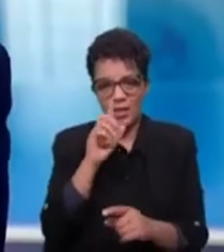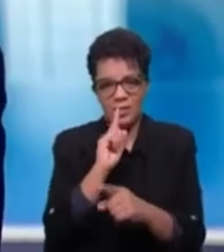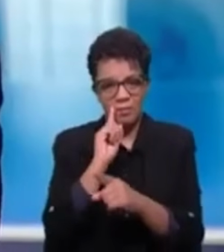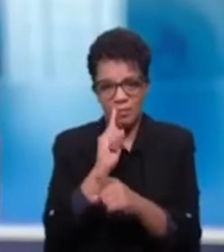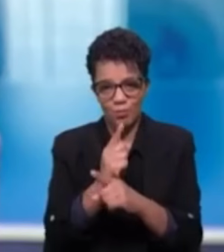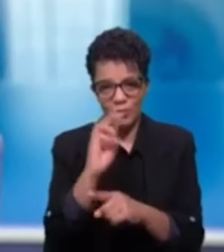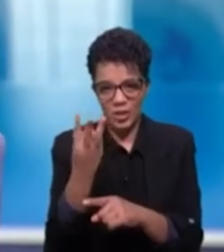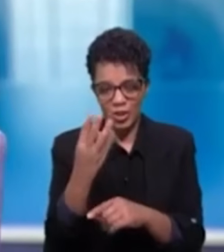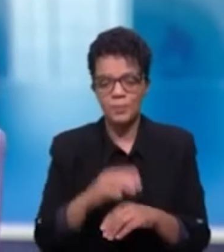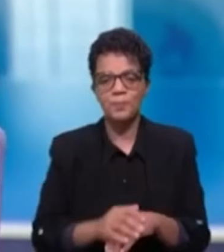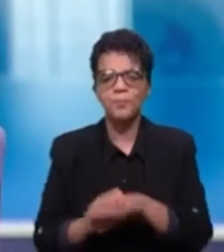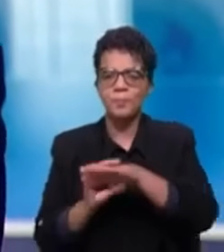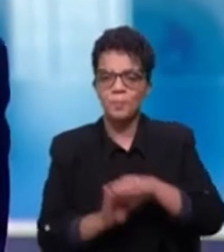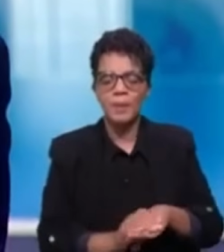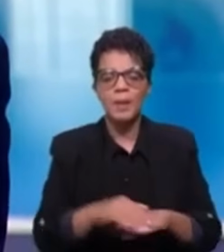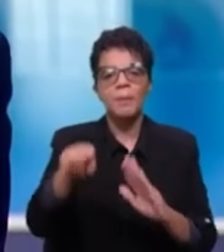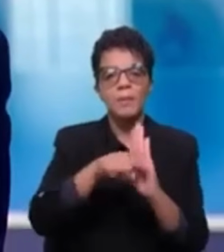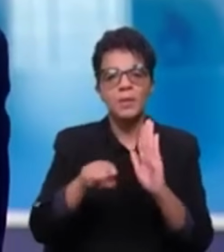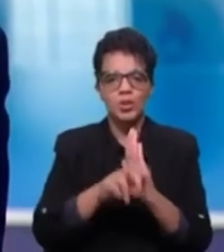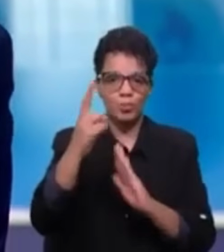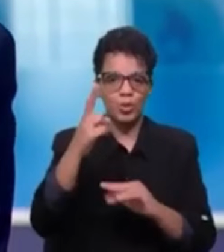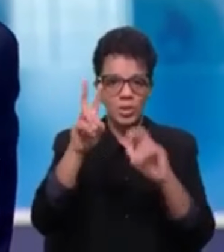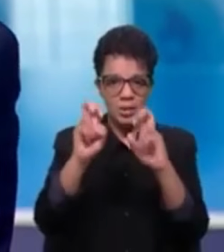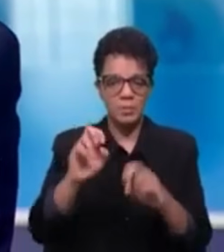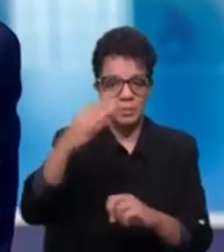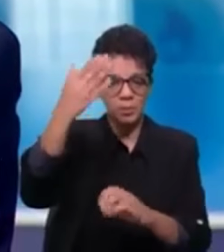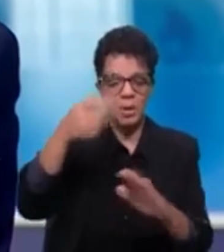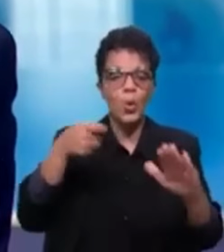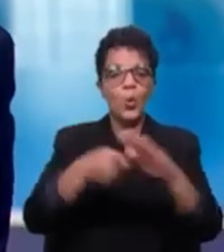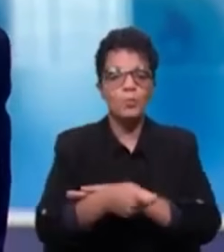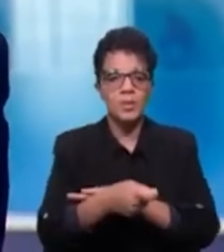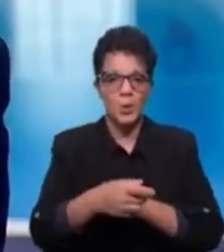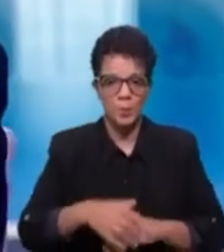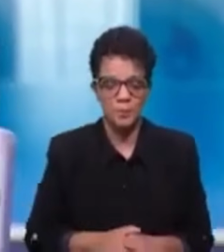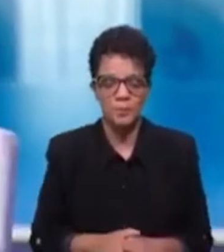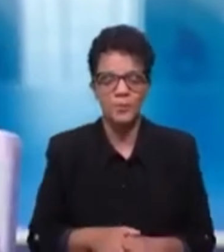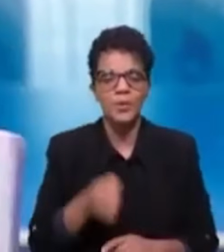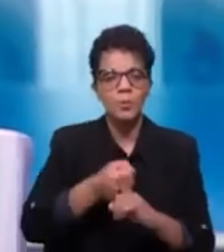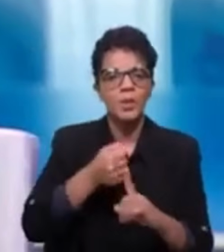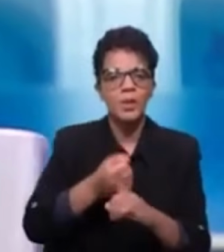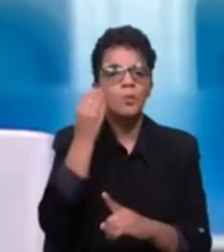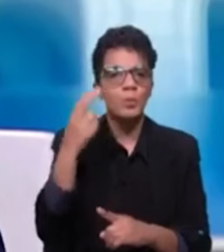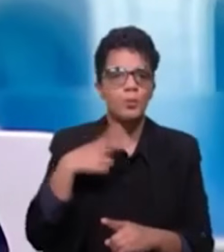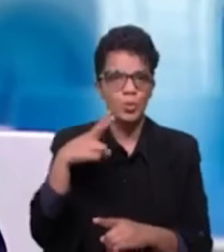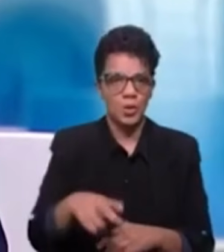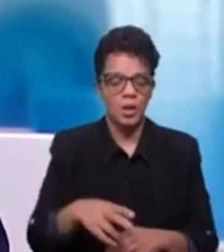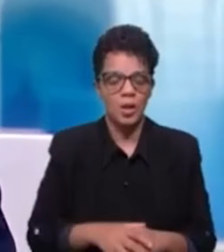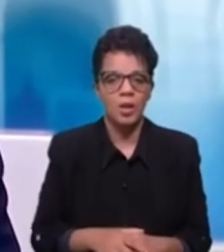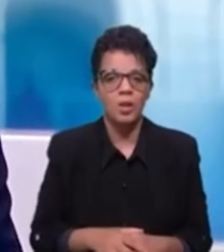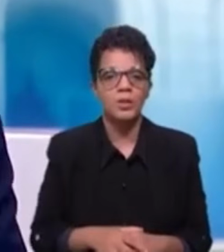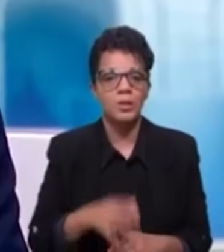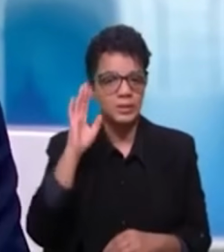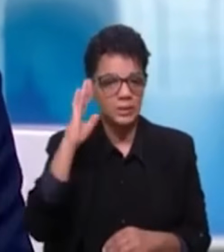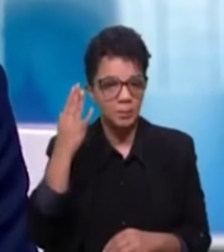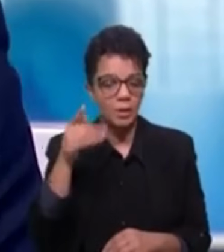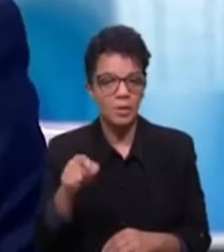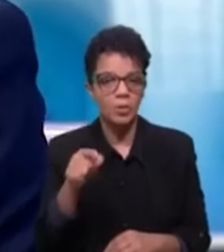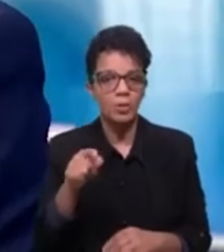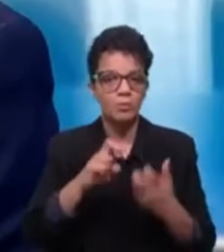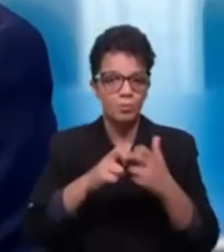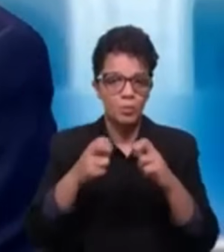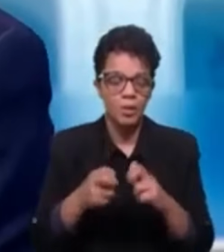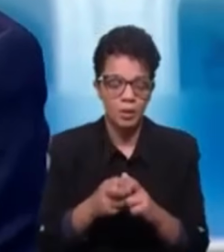principal medidas apresentadas por ambos Luís Montenegro como é que se vai combater a corrupção em Portugal sabendo que é um dos